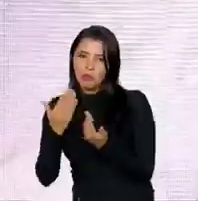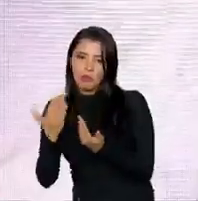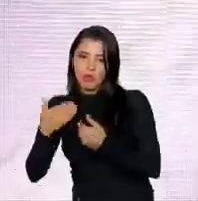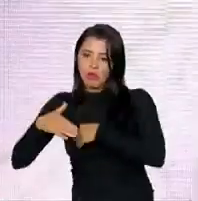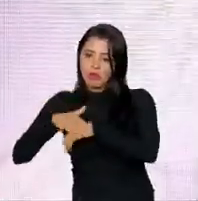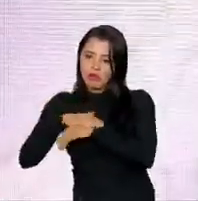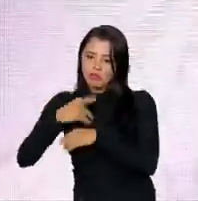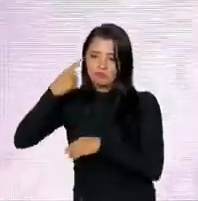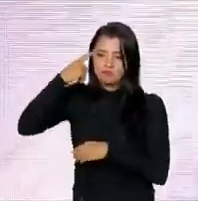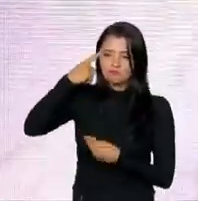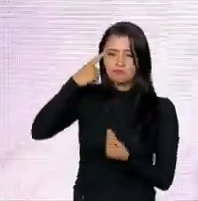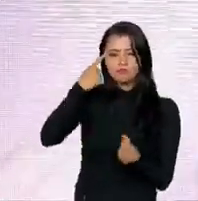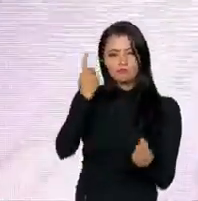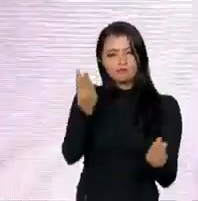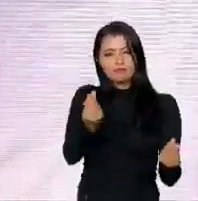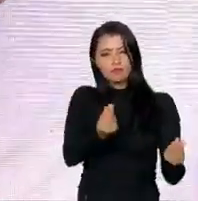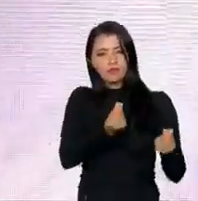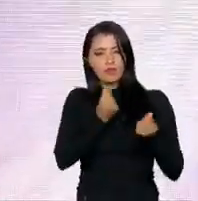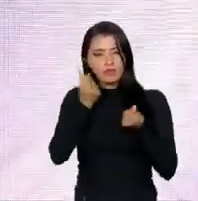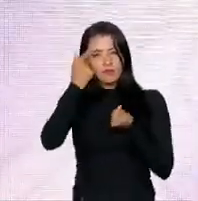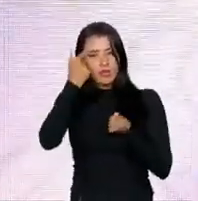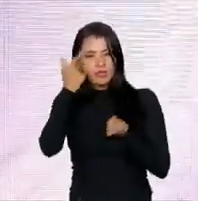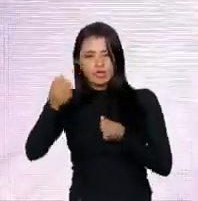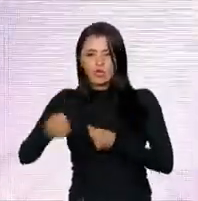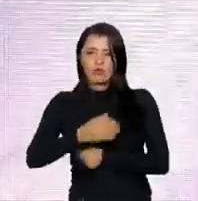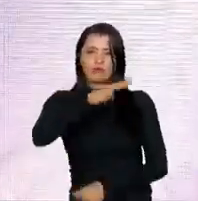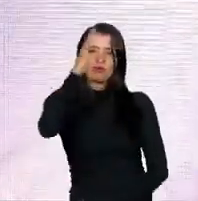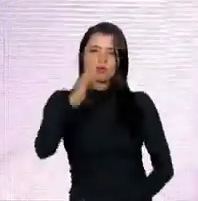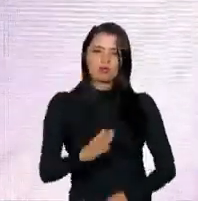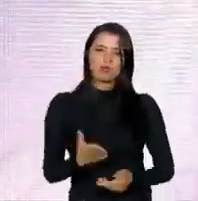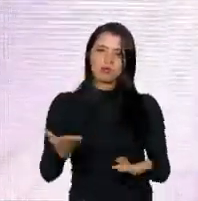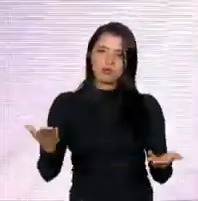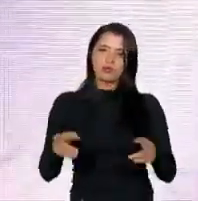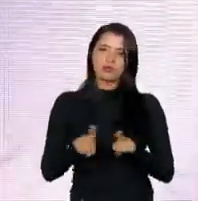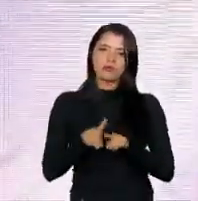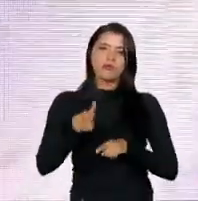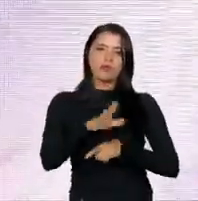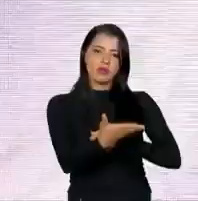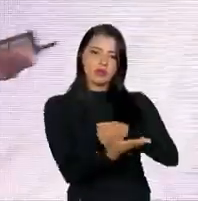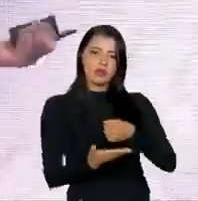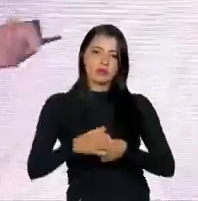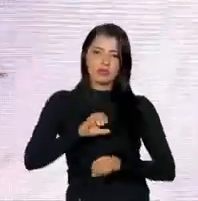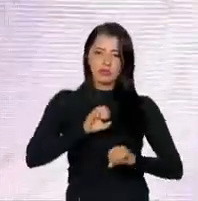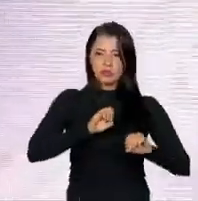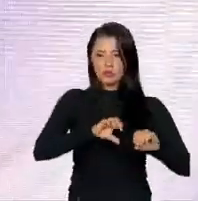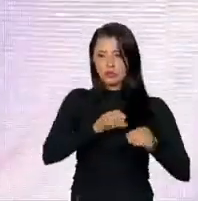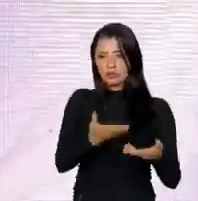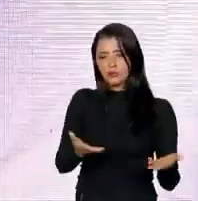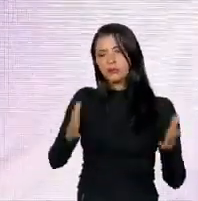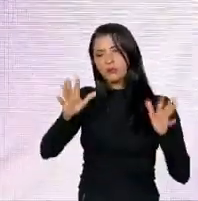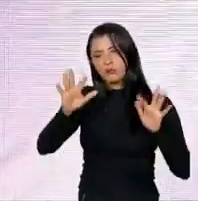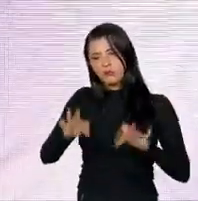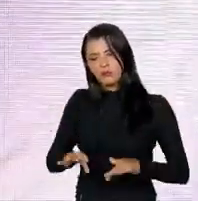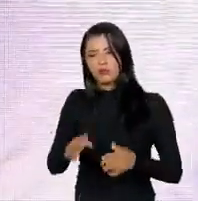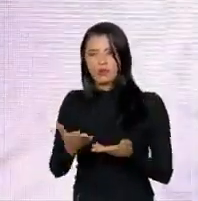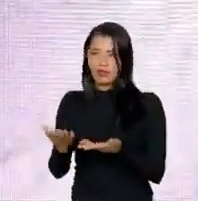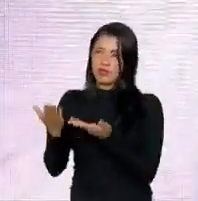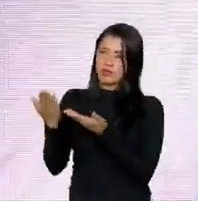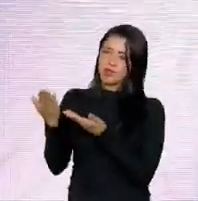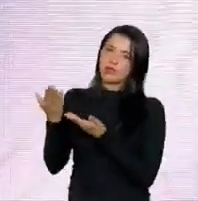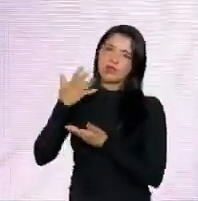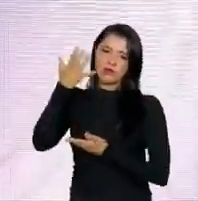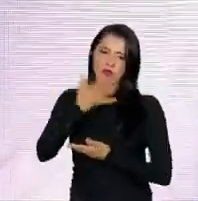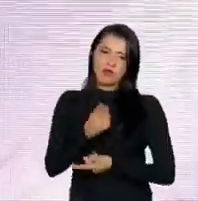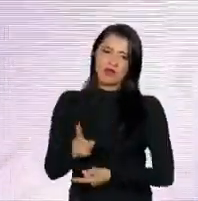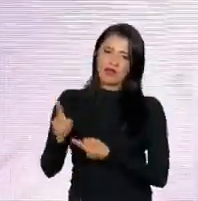pensar como pensar esse novo Brasil através também da educação. E, por fim, terminar com